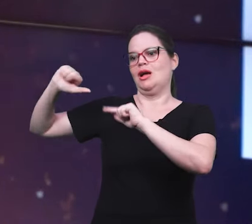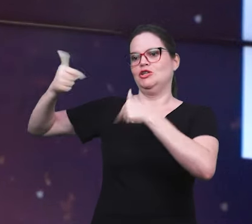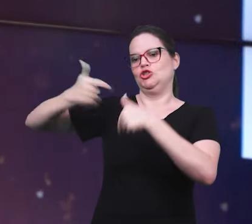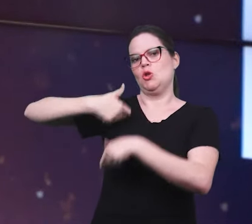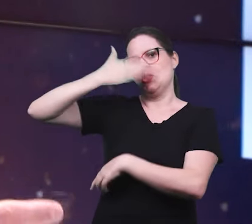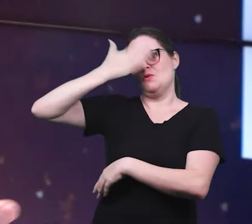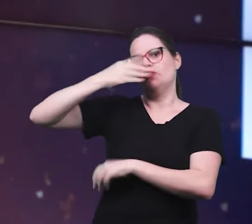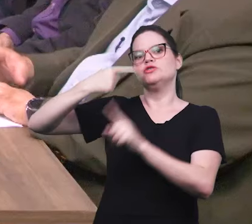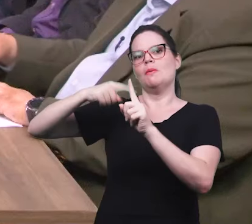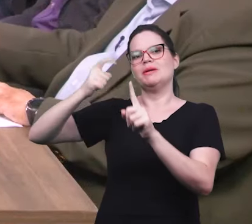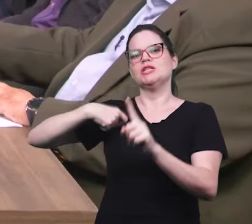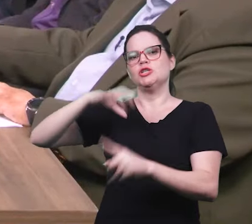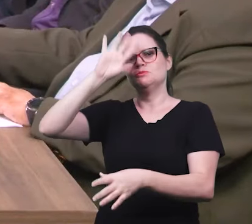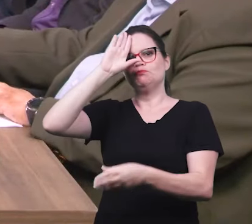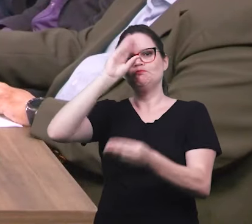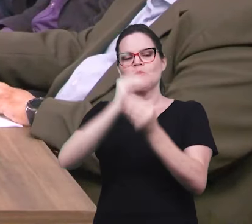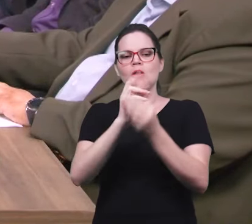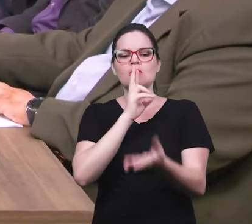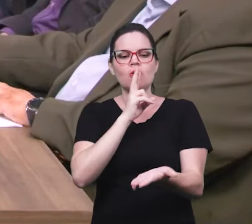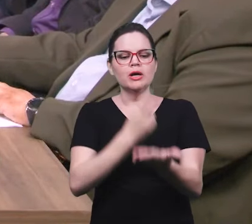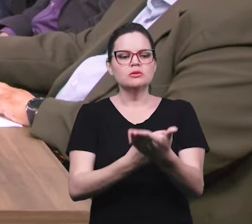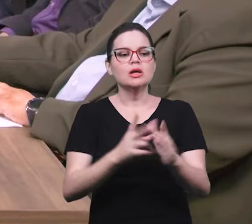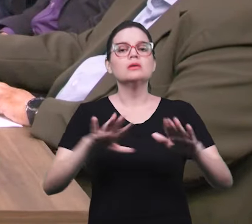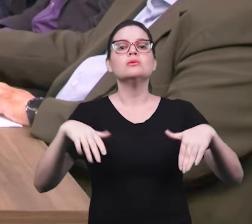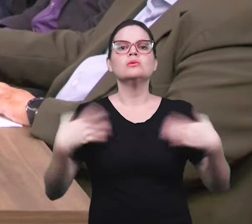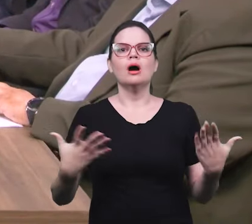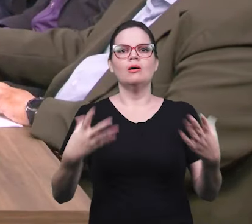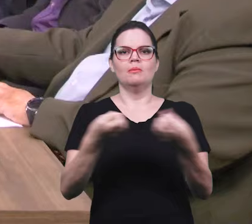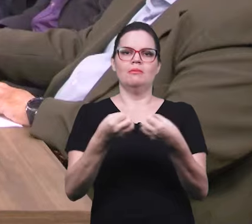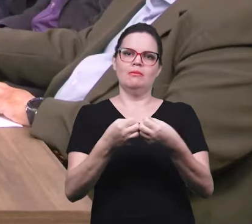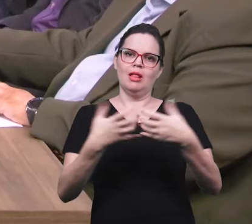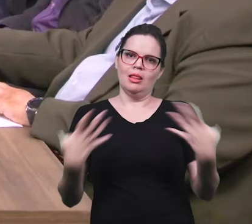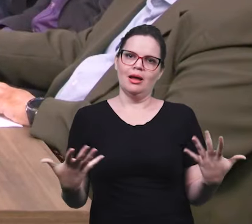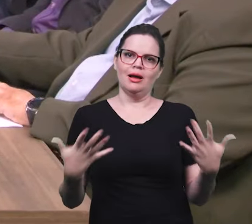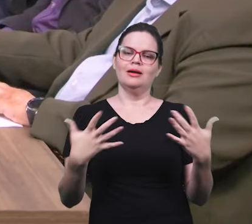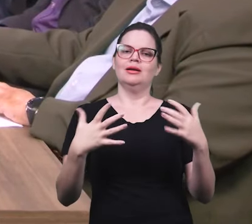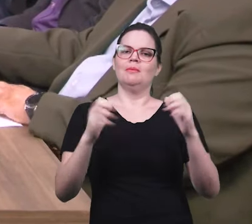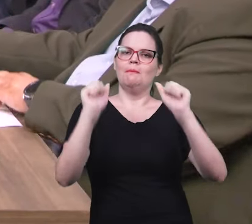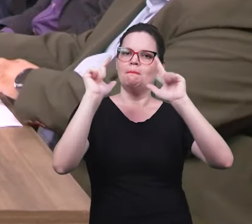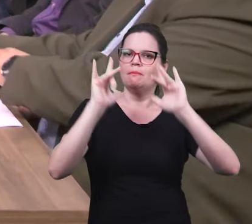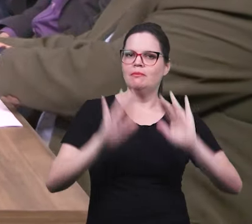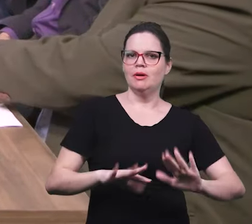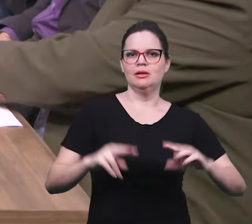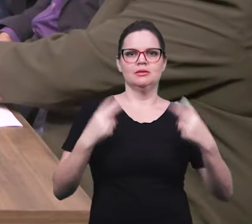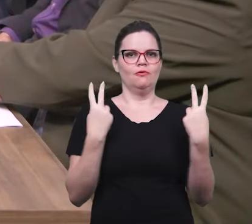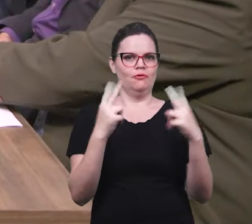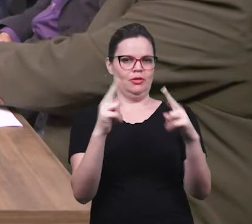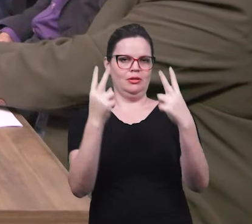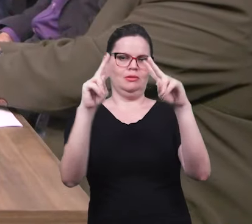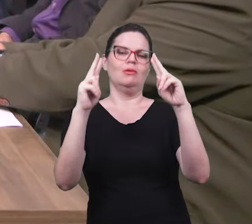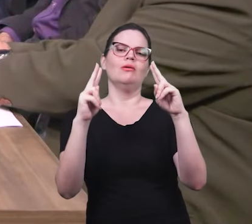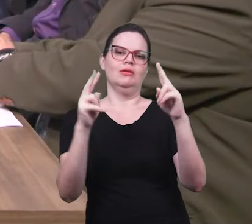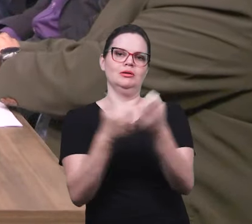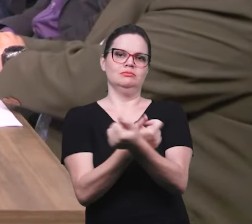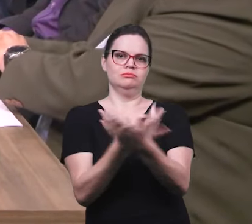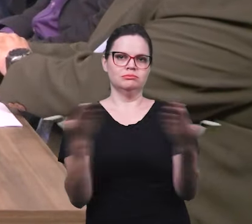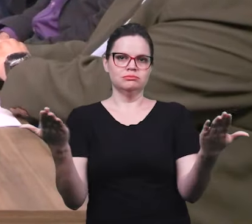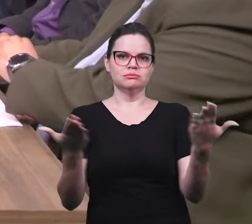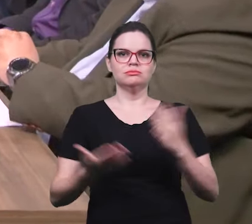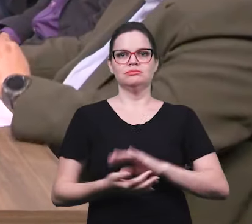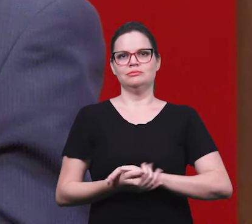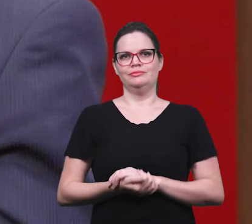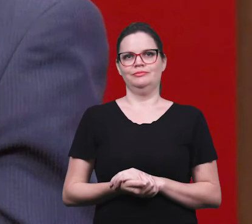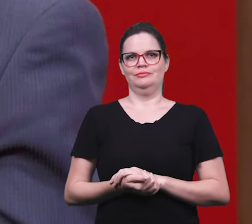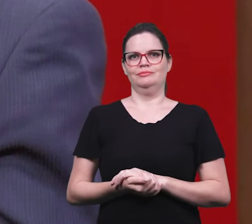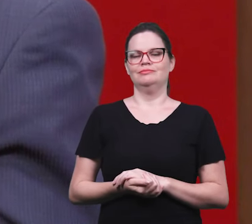no corpo, no meio da igreja, né? Os milagres, as bênçãos, as vitórias que o Senhor dá para o seu povo. Muito bem.